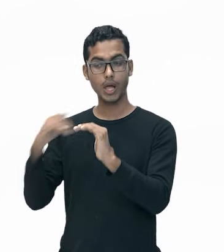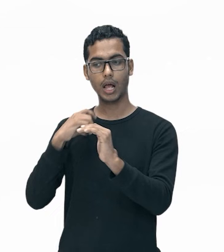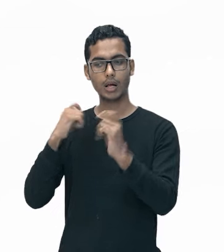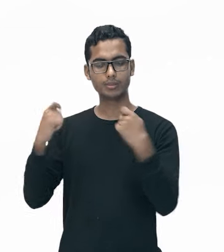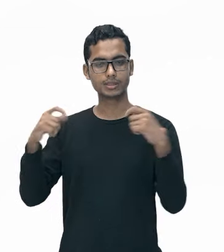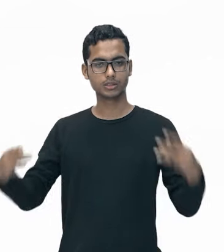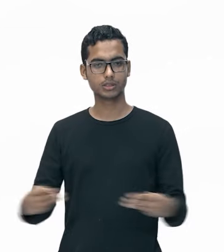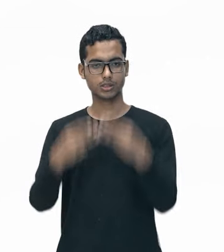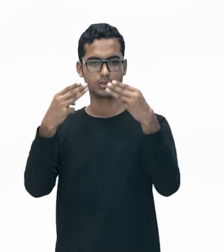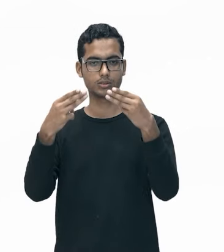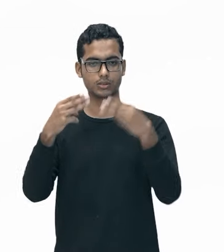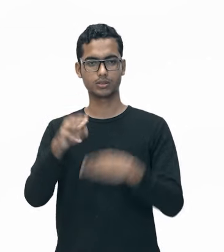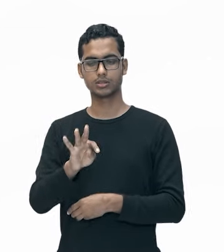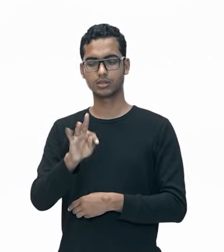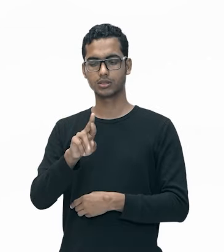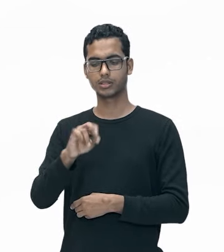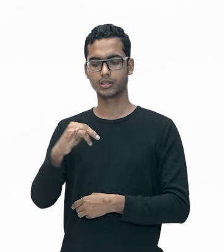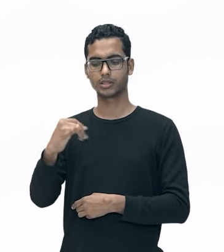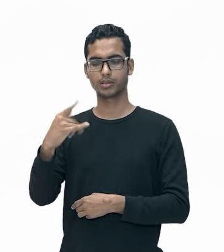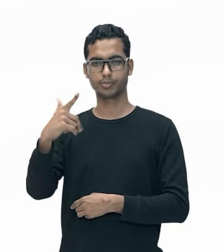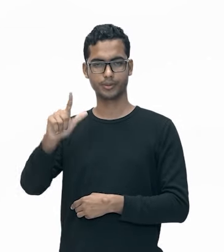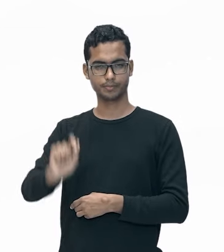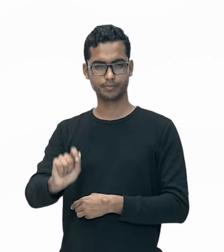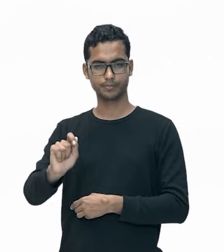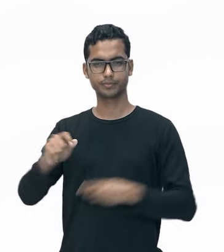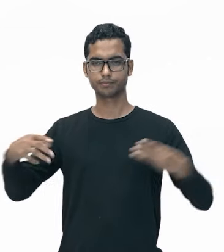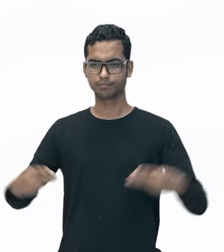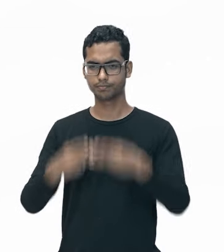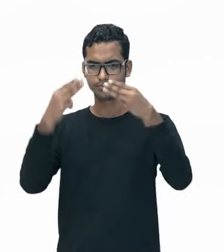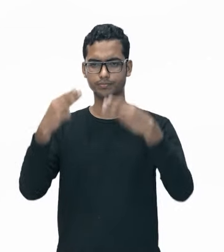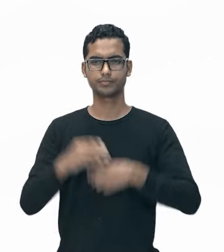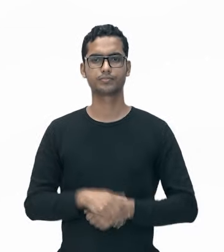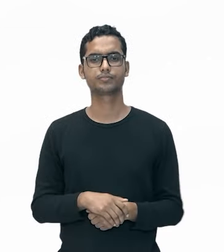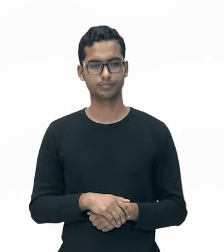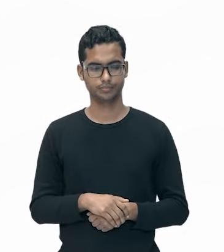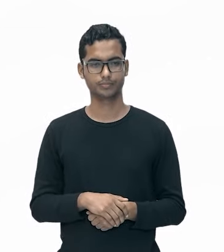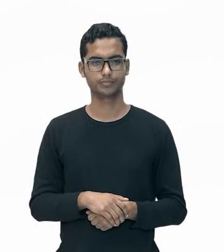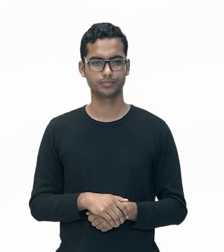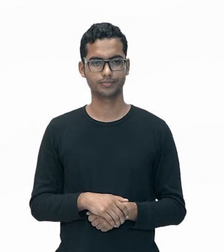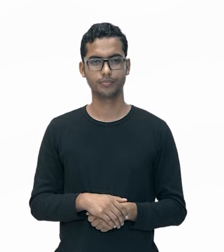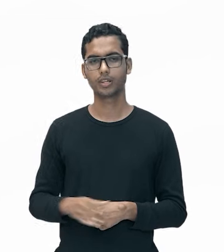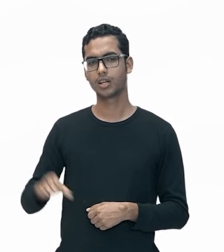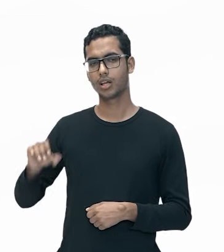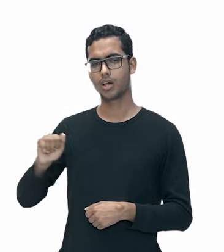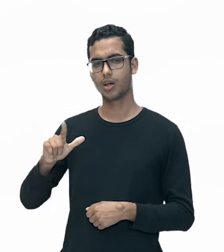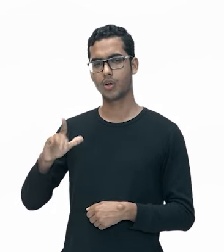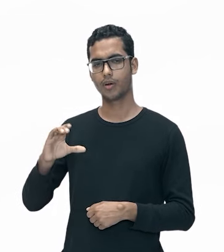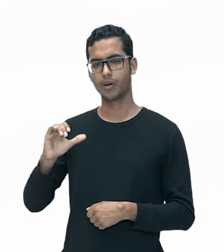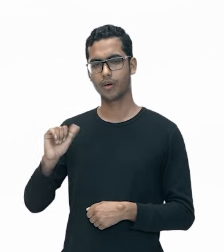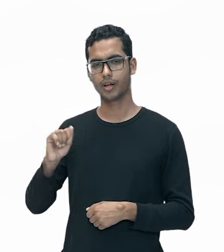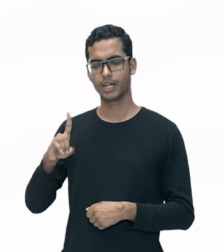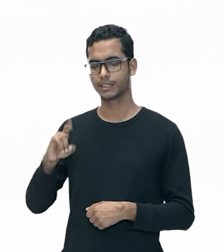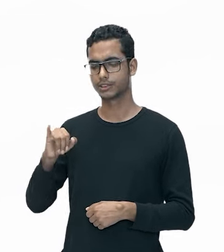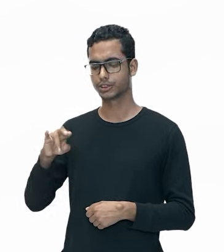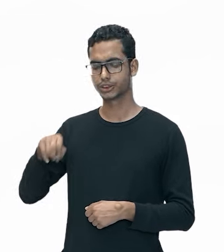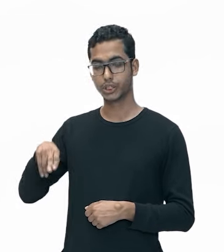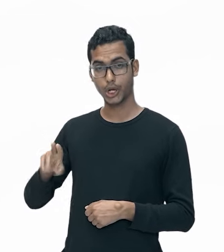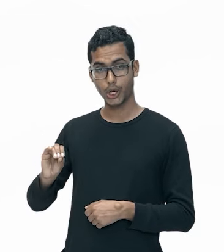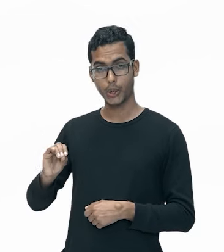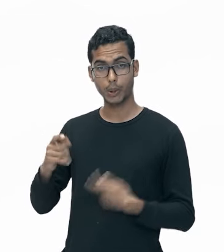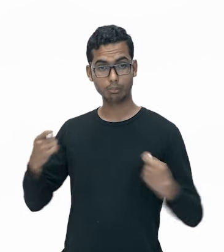três tracinhos E aí classifica como Alcino alcadieno tem que ter duas